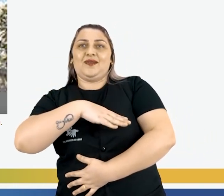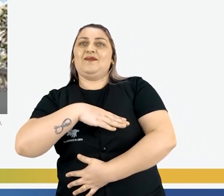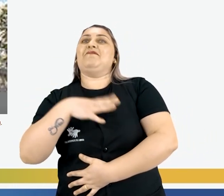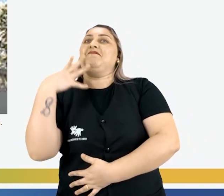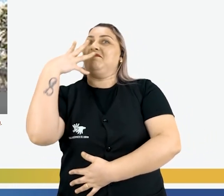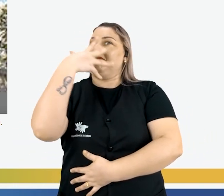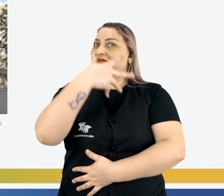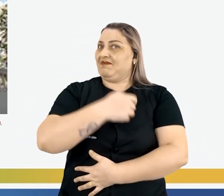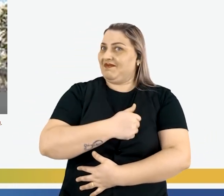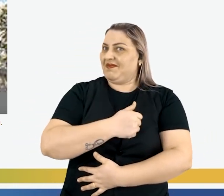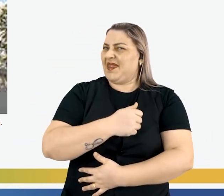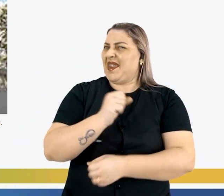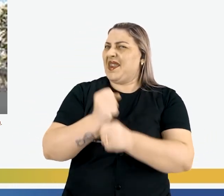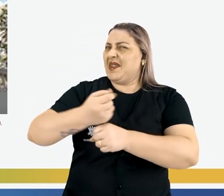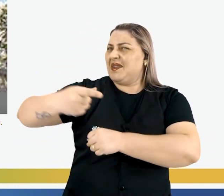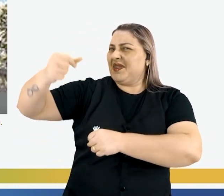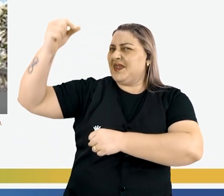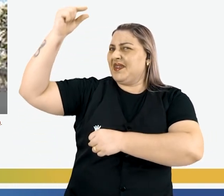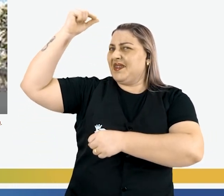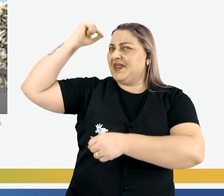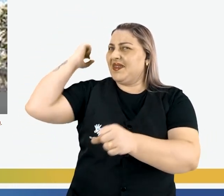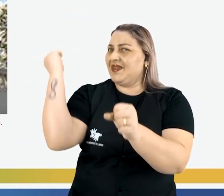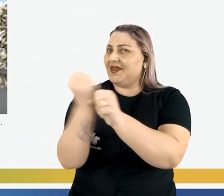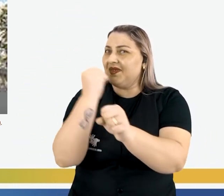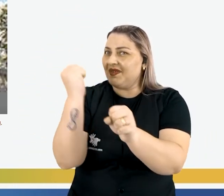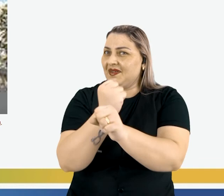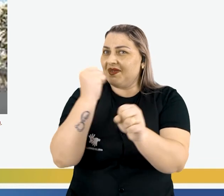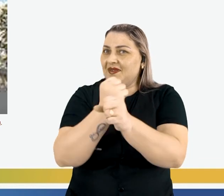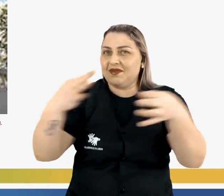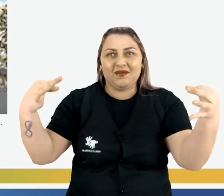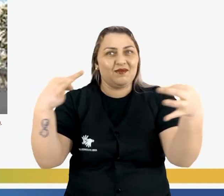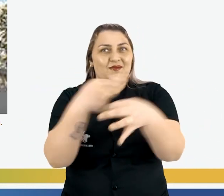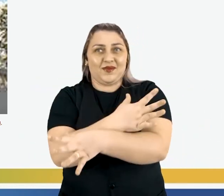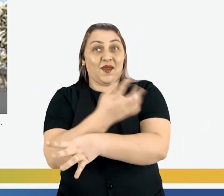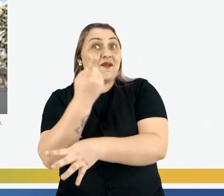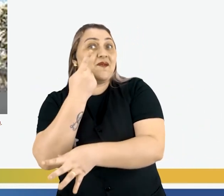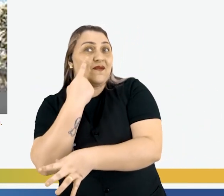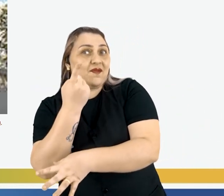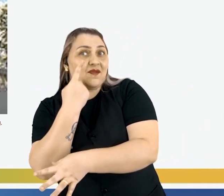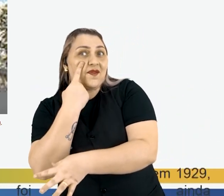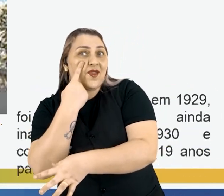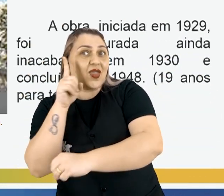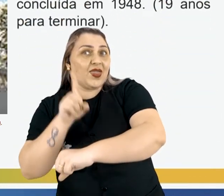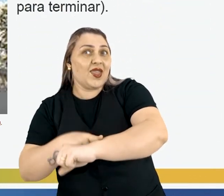Nossa, será que faz muito tempo que ele foi construído, hein? Vamos ver aqui?